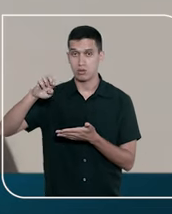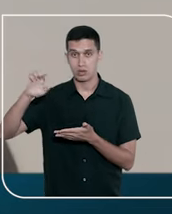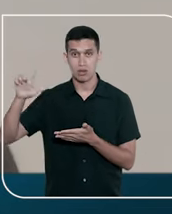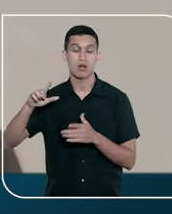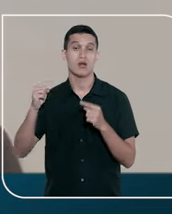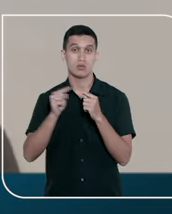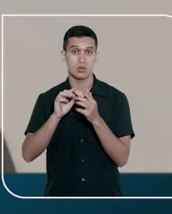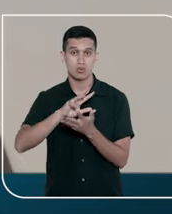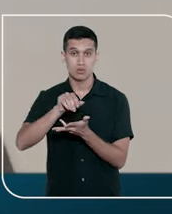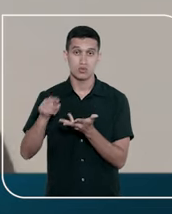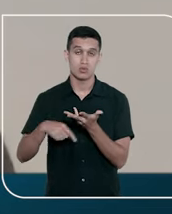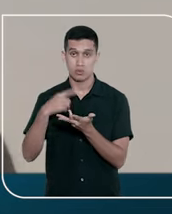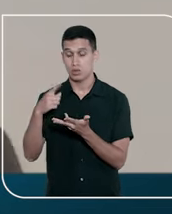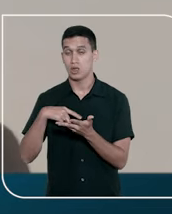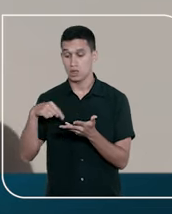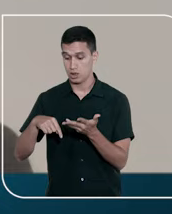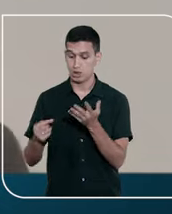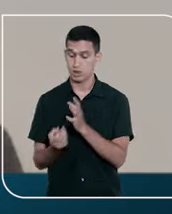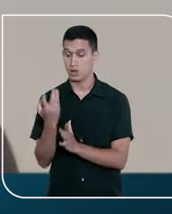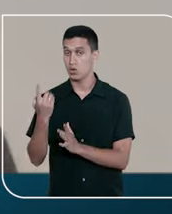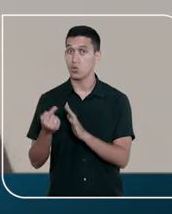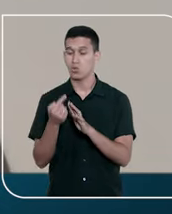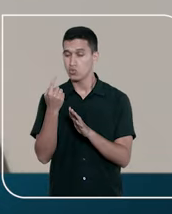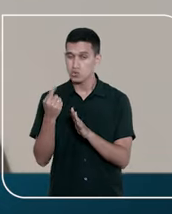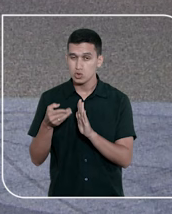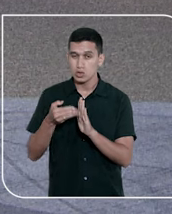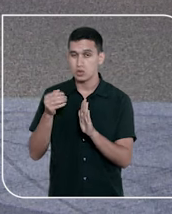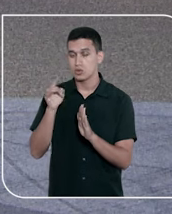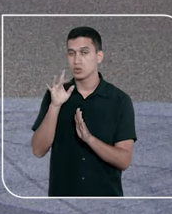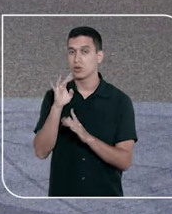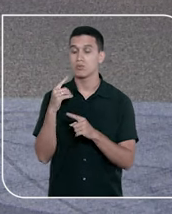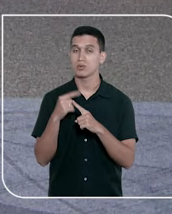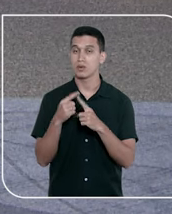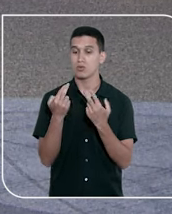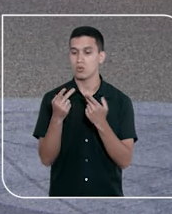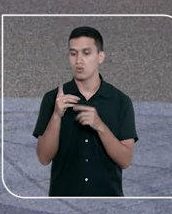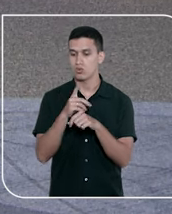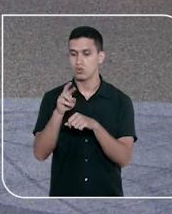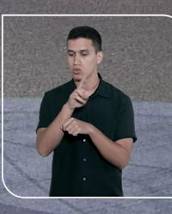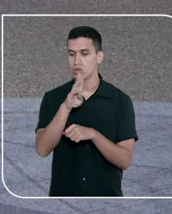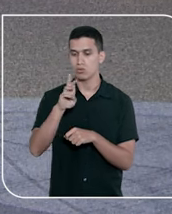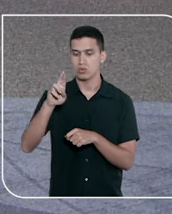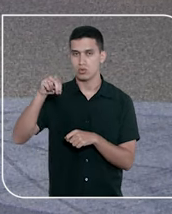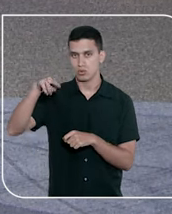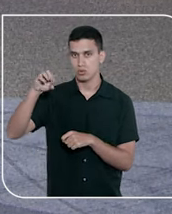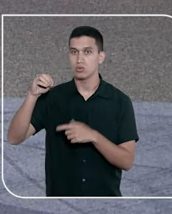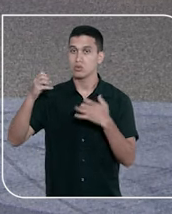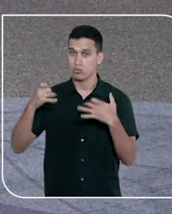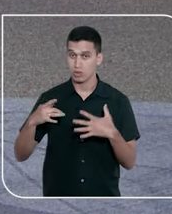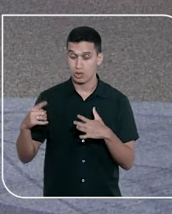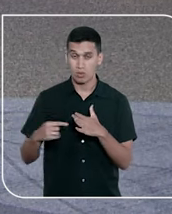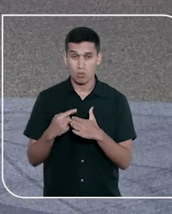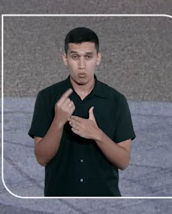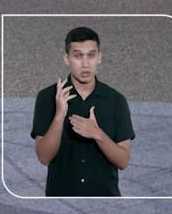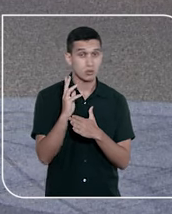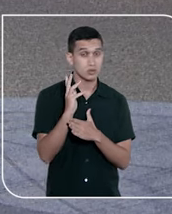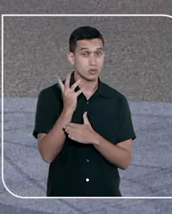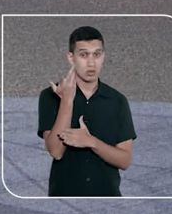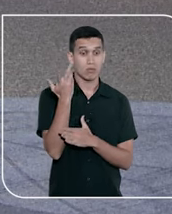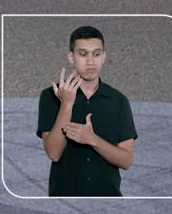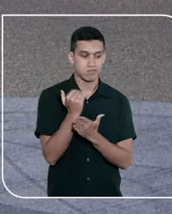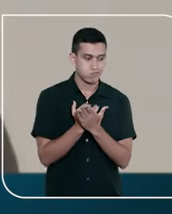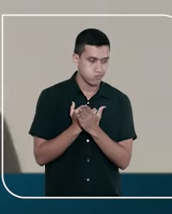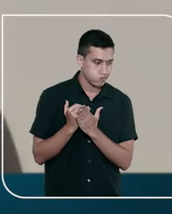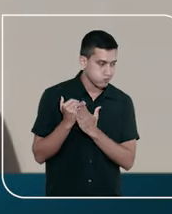Nós estamos aqui criando uma exceção e, como o Dr. Bruno bem colocou, e esta é uma das causas desse volume gigantesco que nós temos de